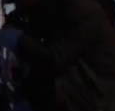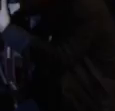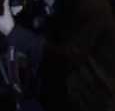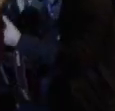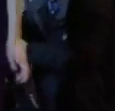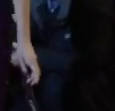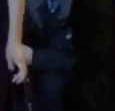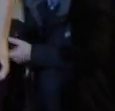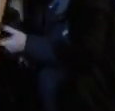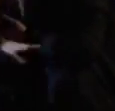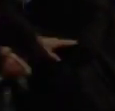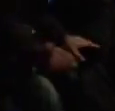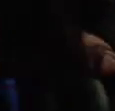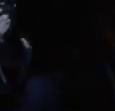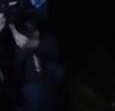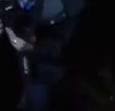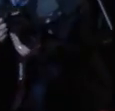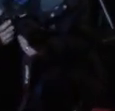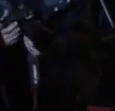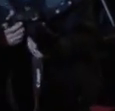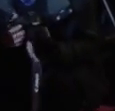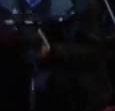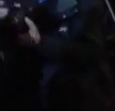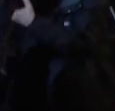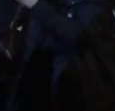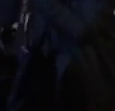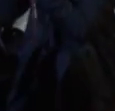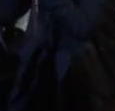E tem vocês desportistas? São quem? AVP.